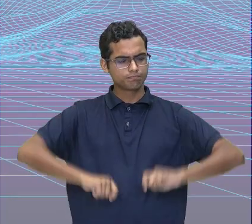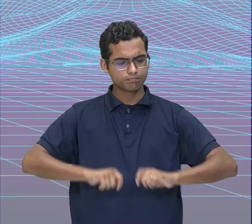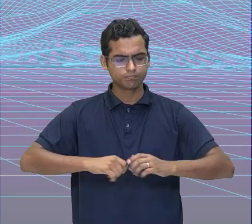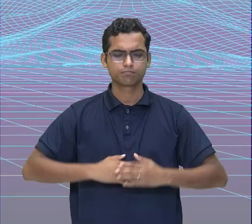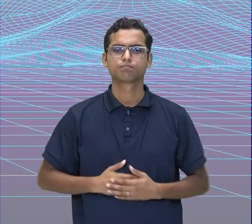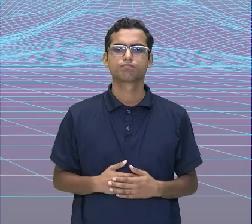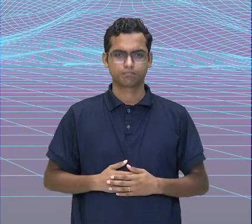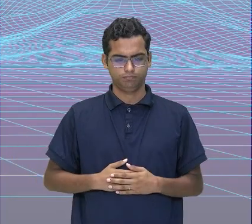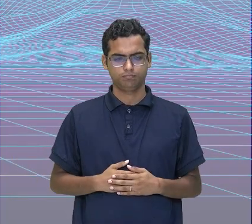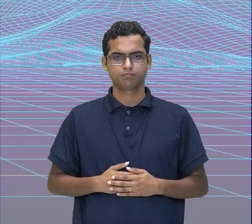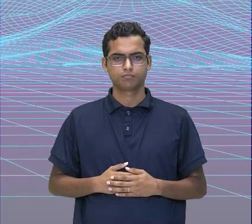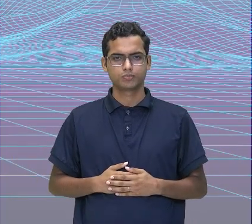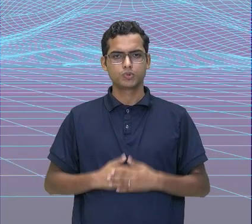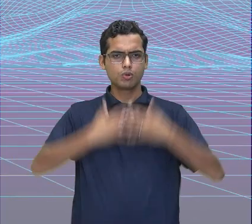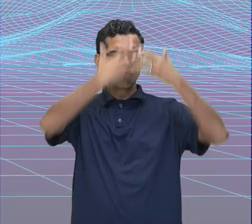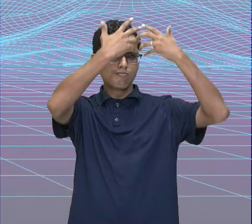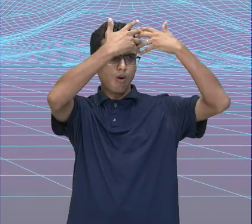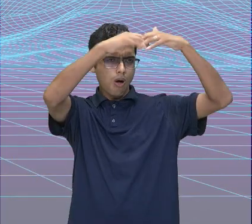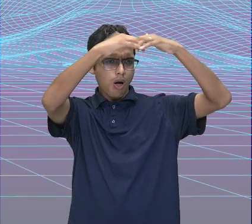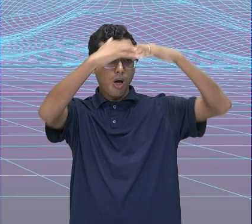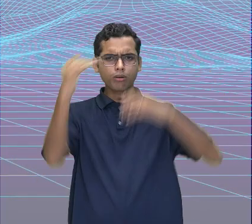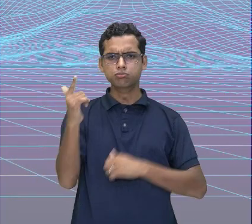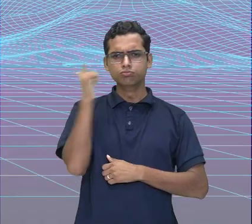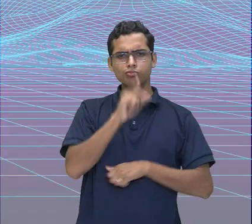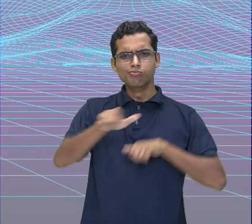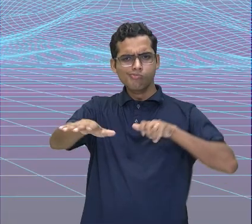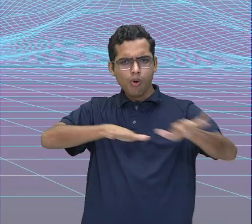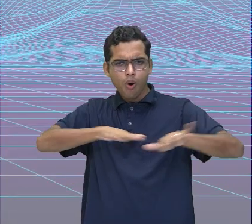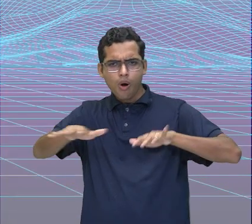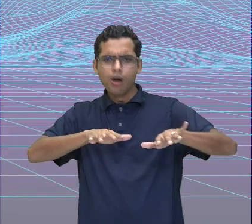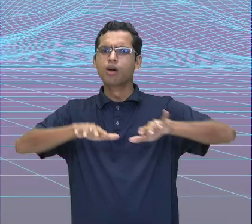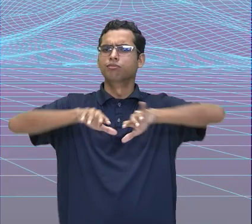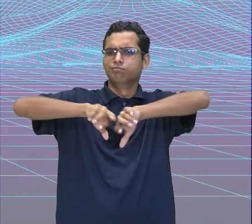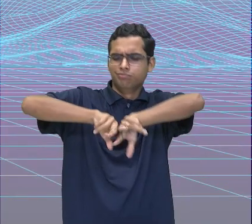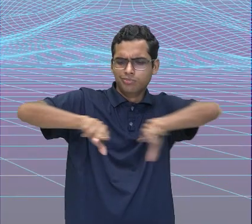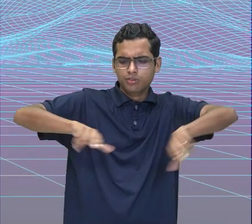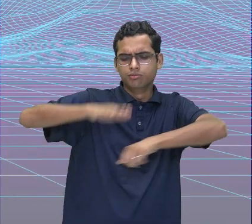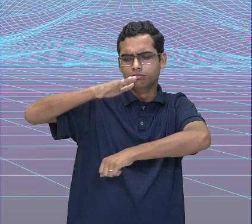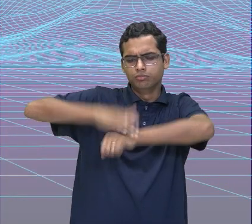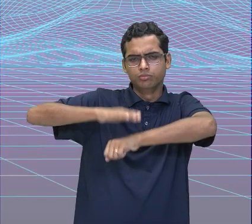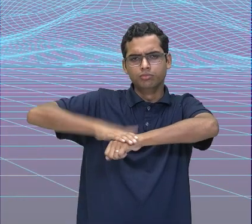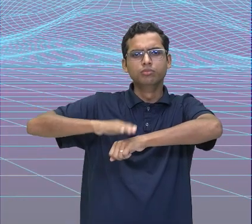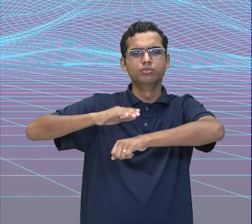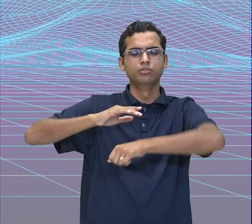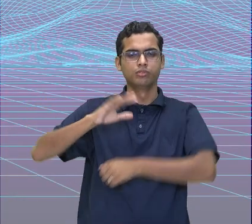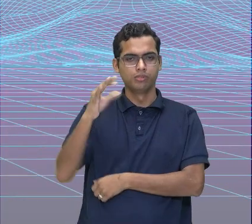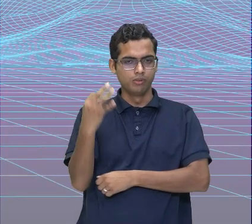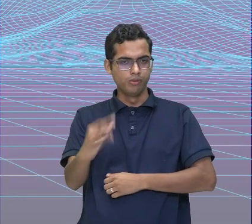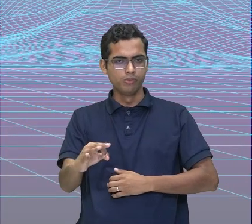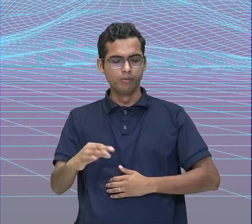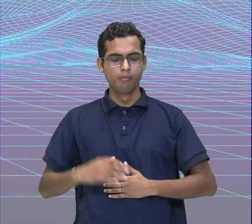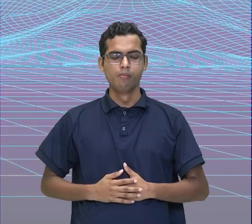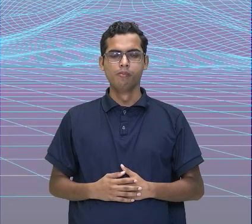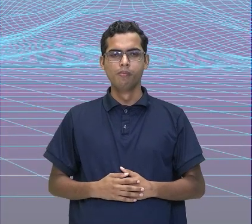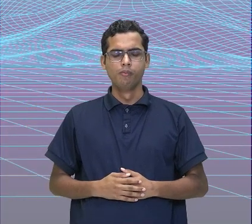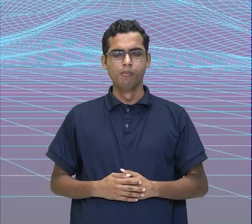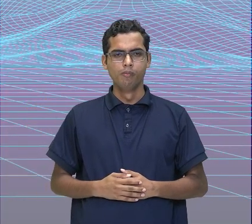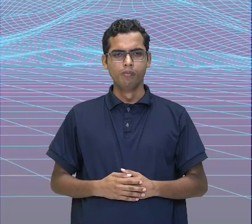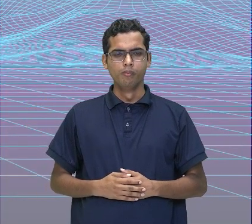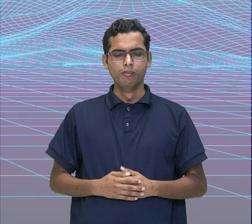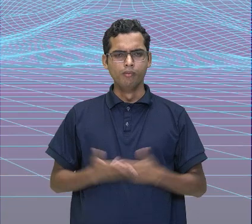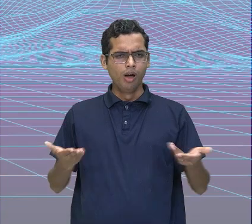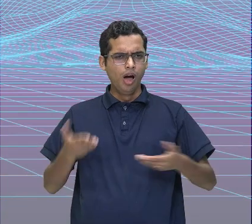a capacidade dos idosos de realizarem ali atividades com autonomia e independência. Bom, dentro desse universo